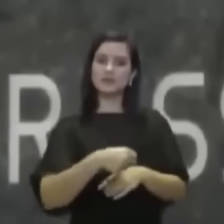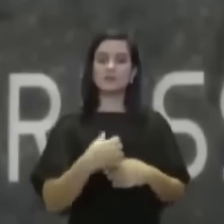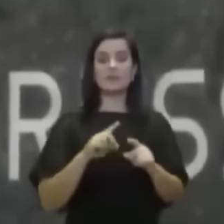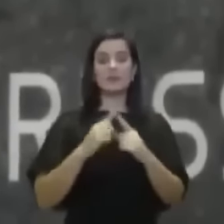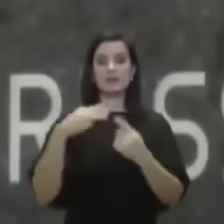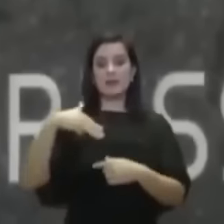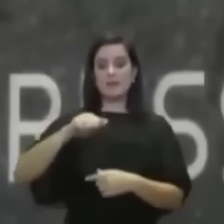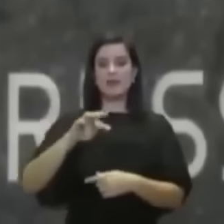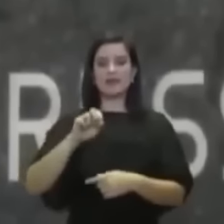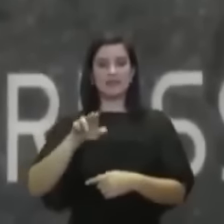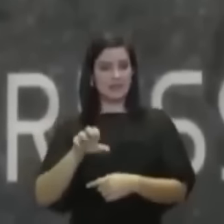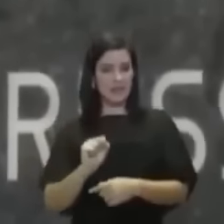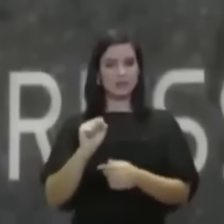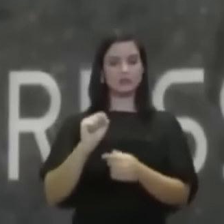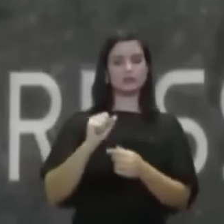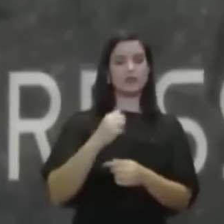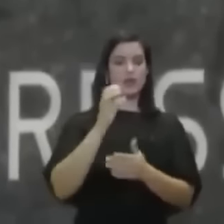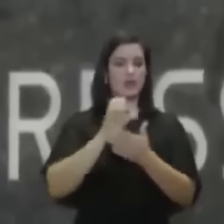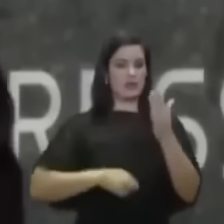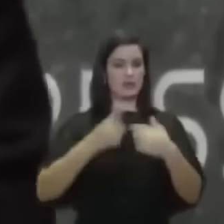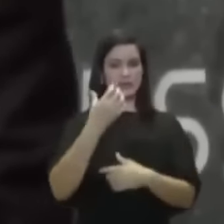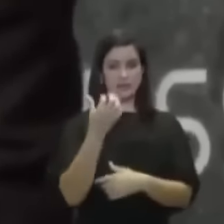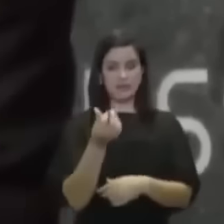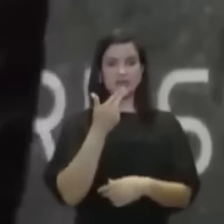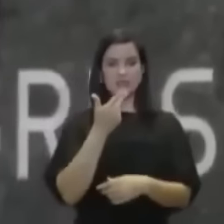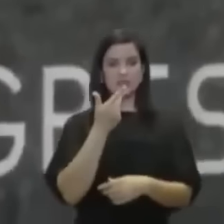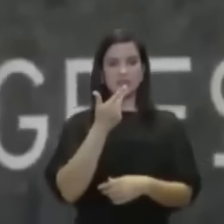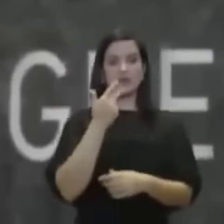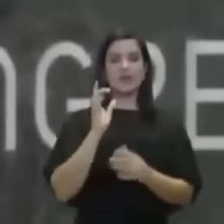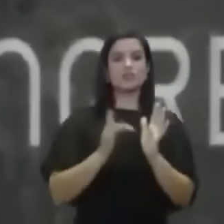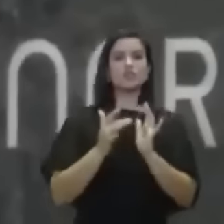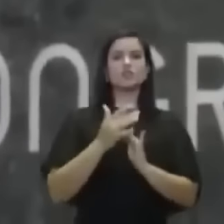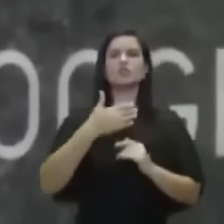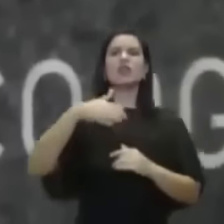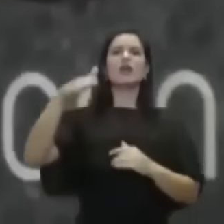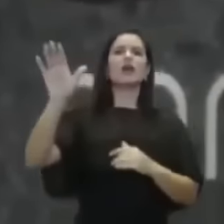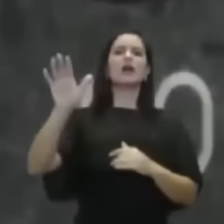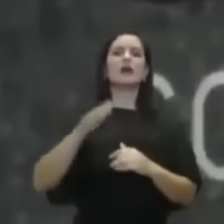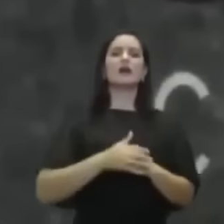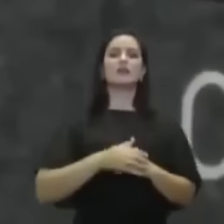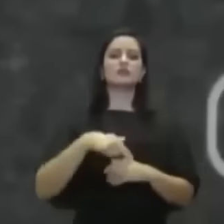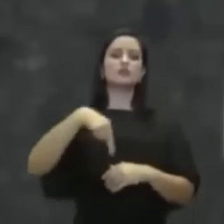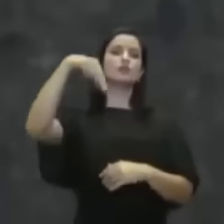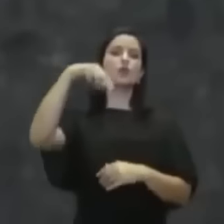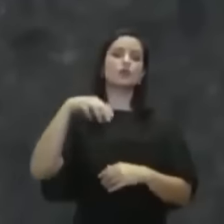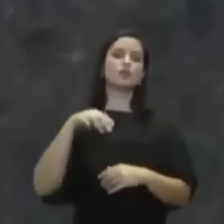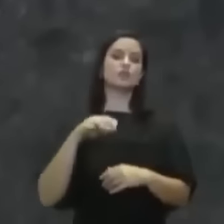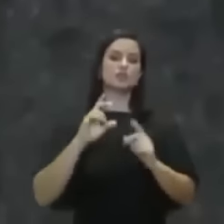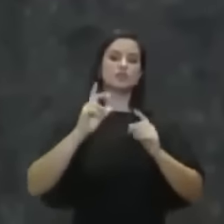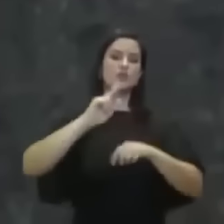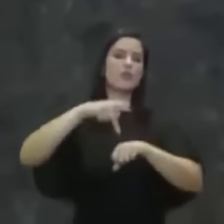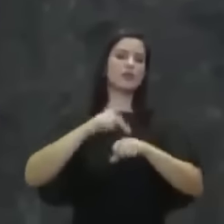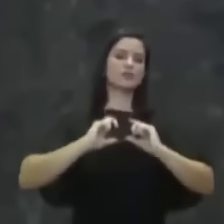que quando Jesus estava lá nos extremos, no extremo norte de Israel, lá nas fraldas do Monte Hermon, lá na